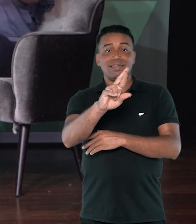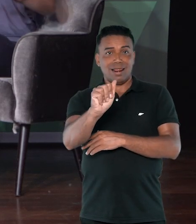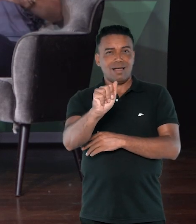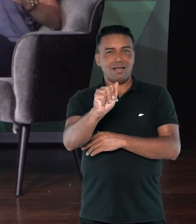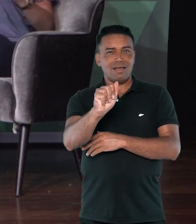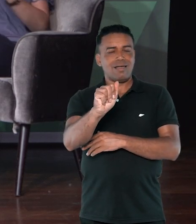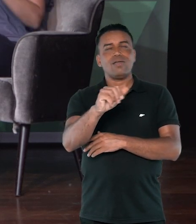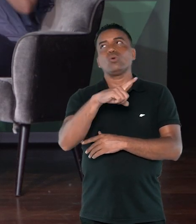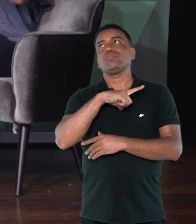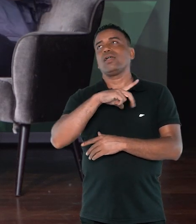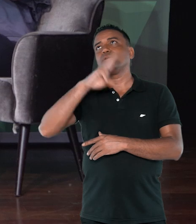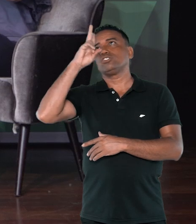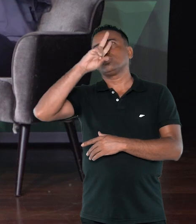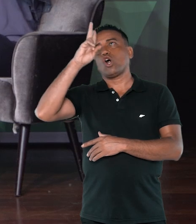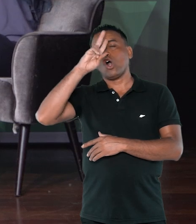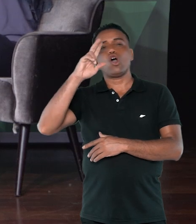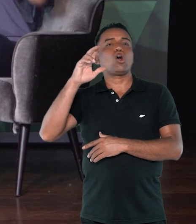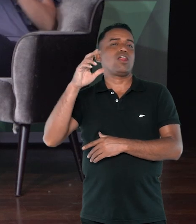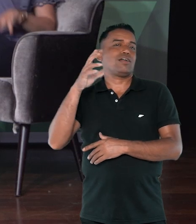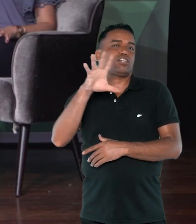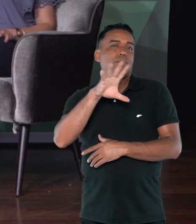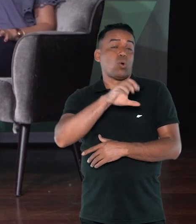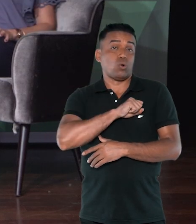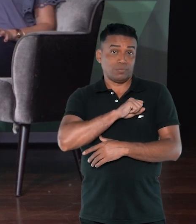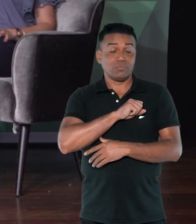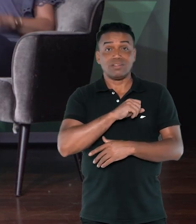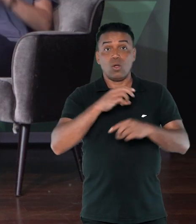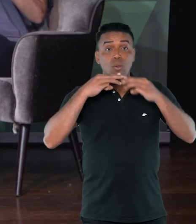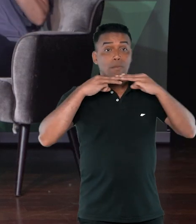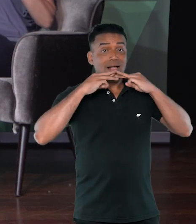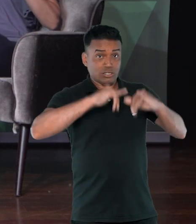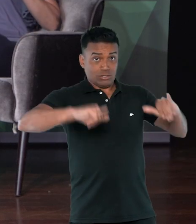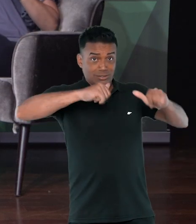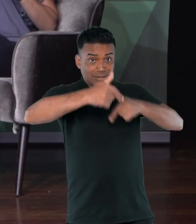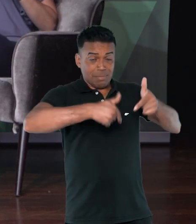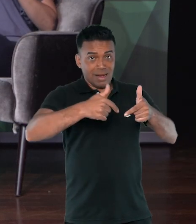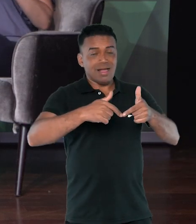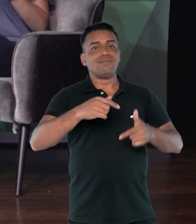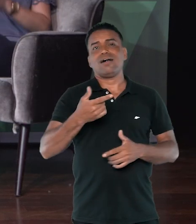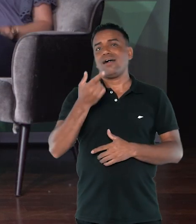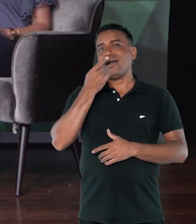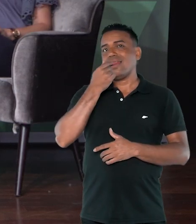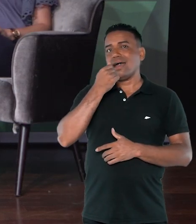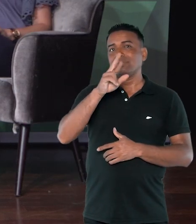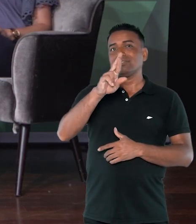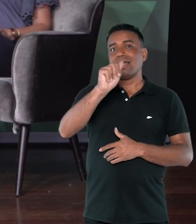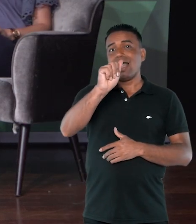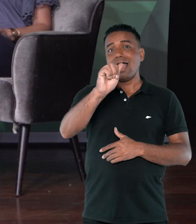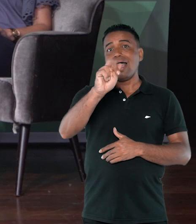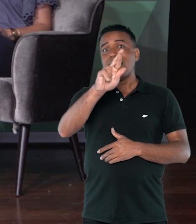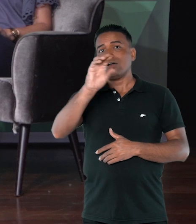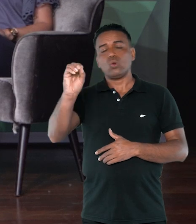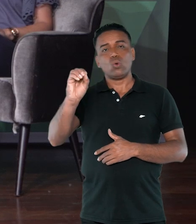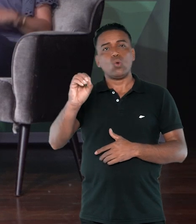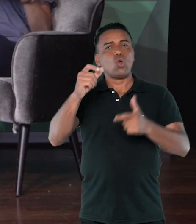no jornal, na Bolsa de Negócios, do Estado de Minas, e mandei meu portfólio para ela